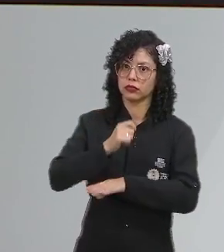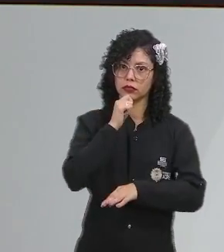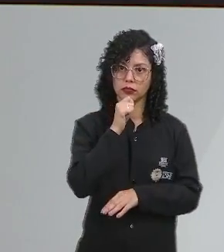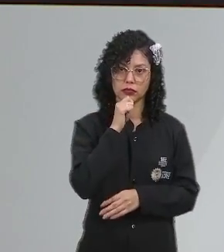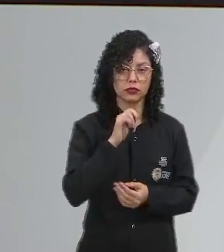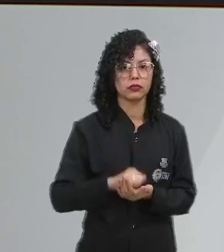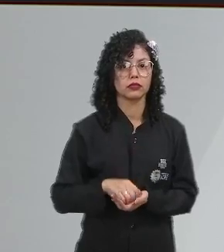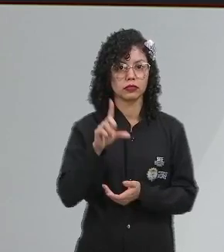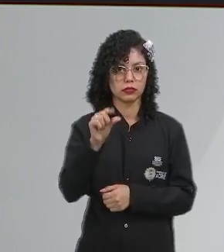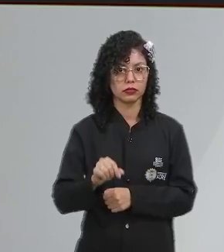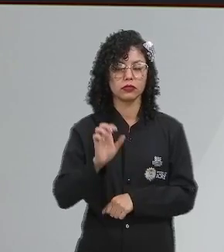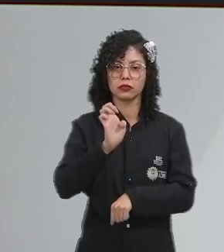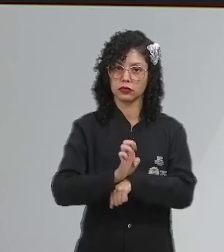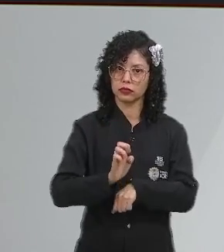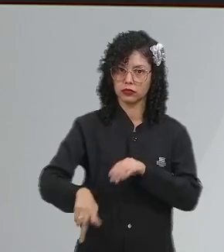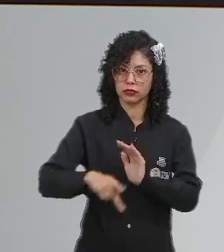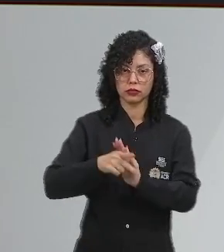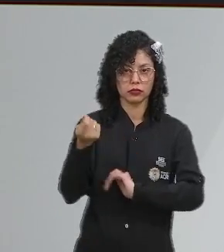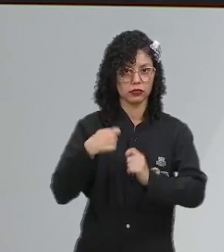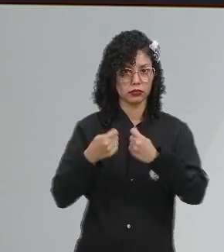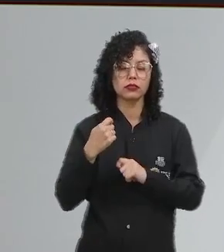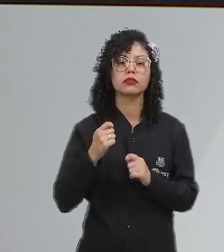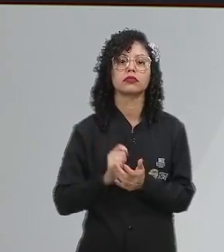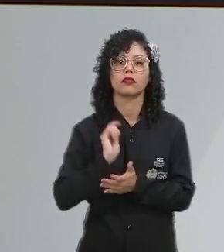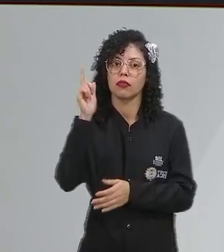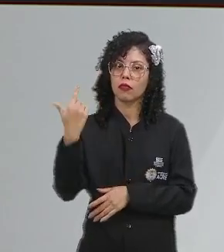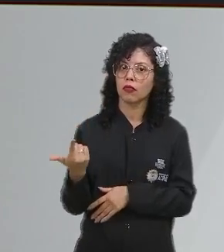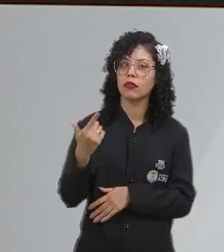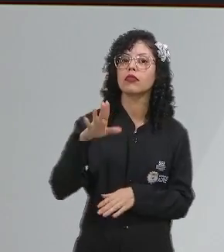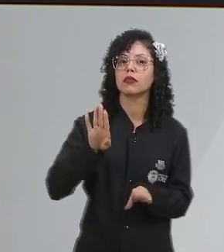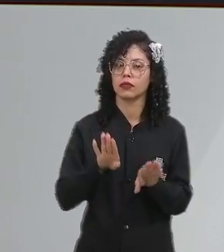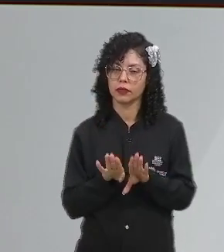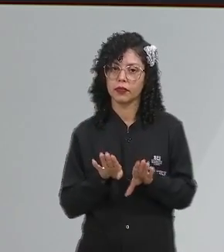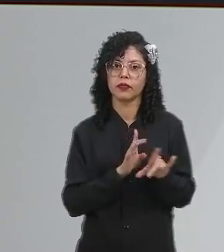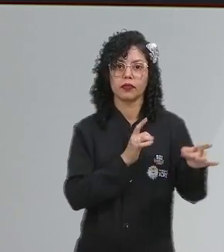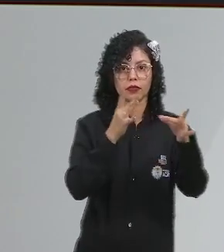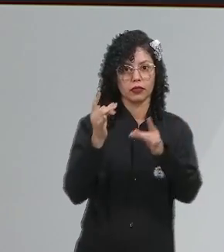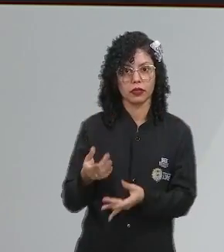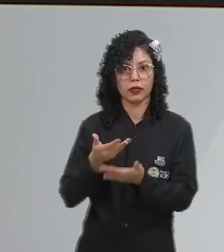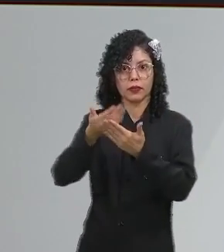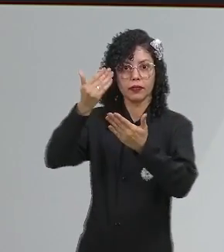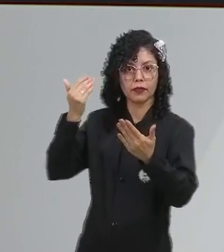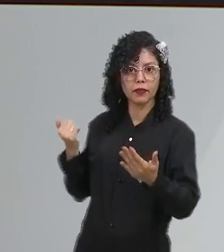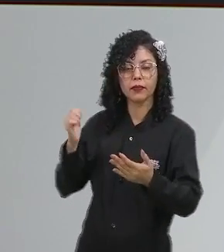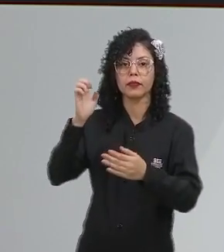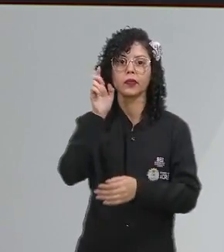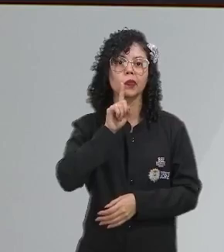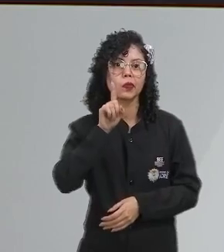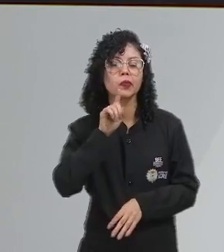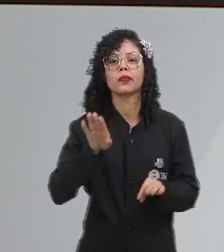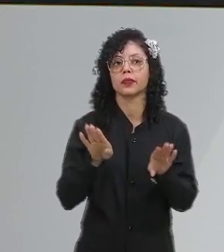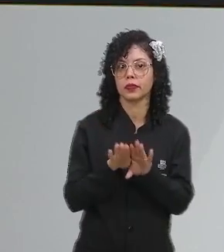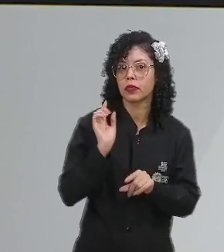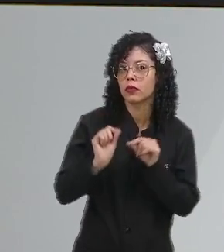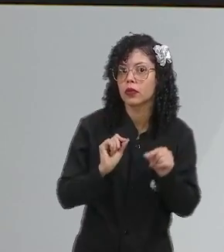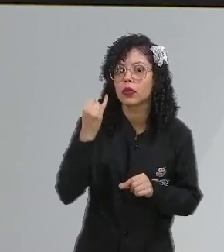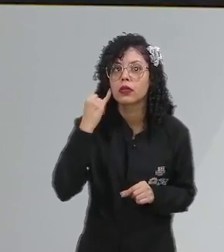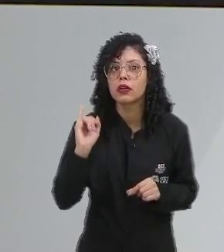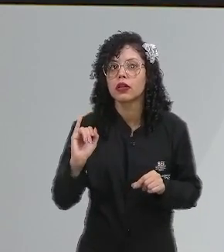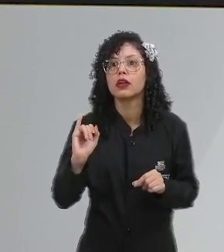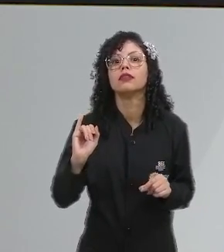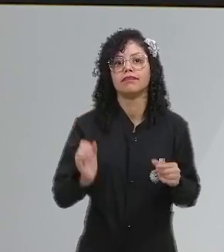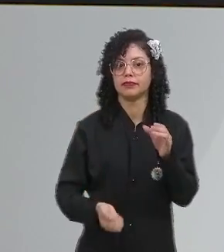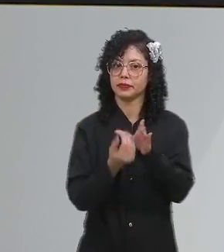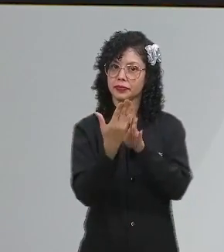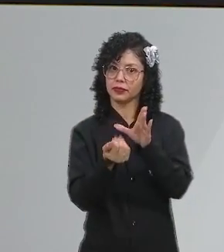do Estado na economia. E tem uma outra lógica de mercado também que vigorava nos Estados Unidos, que era aquela ideia de que o